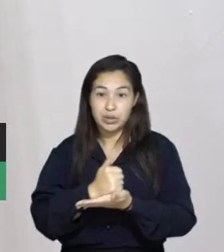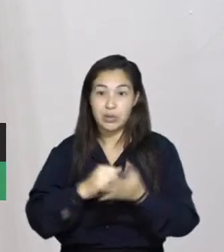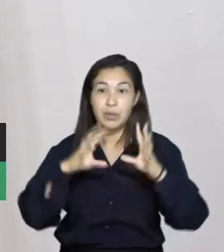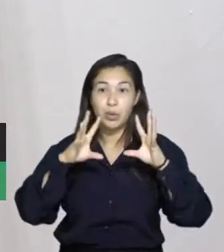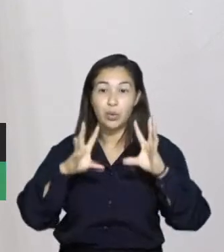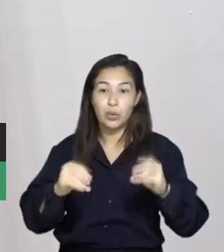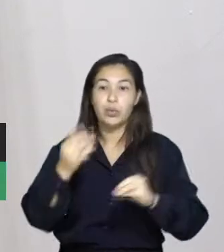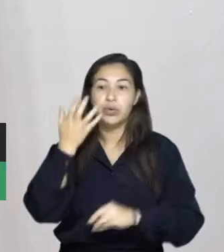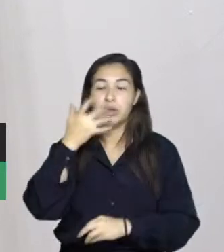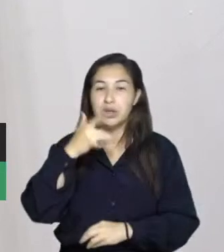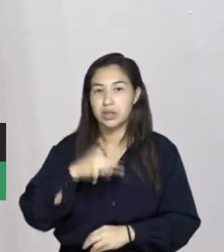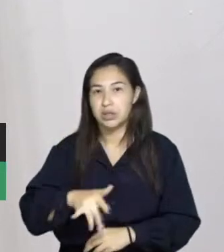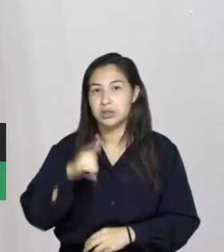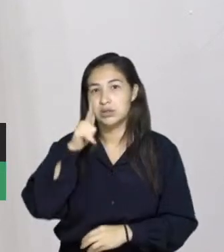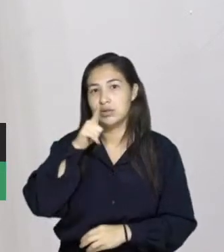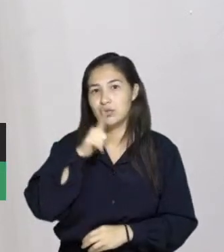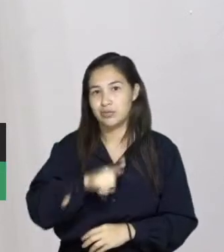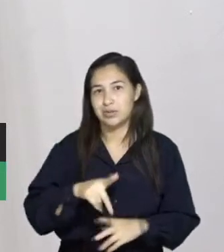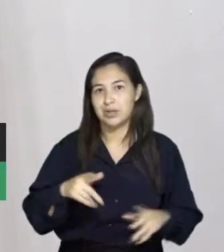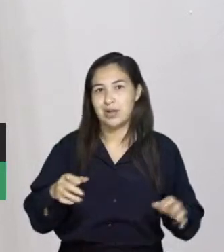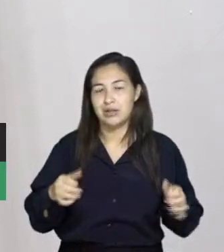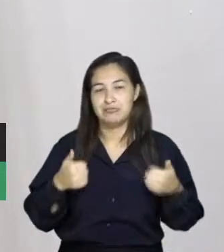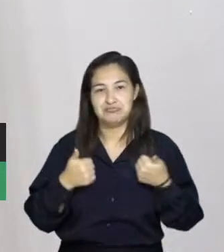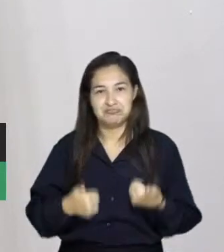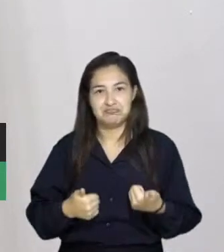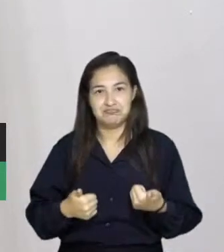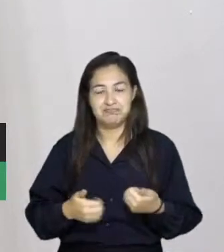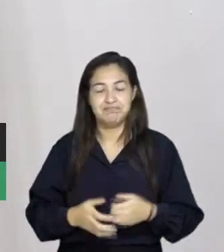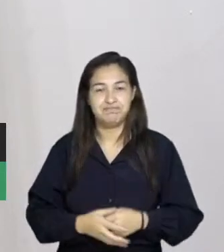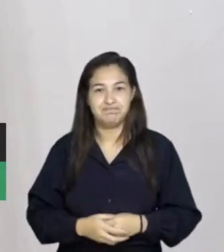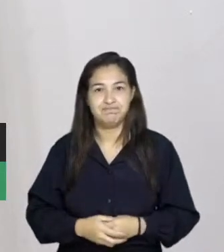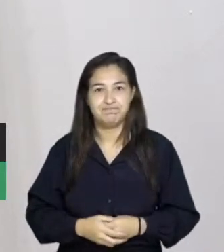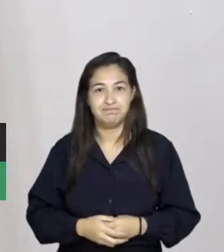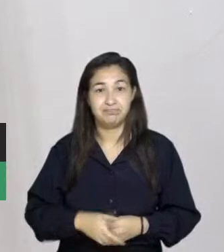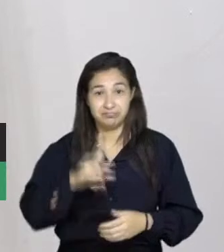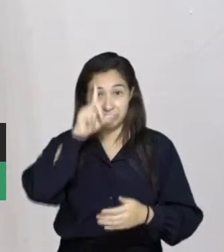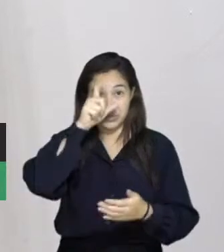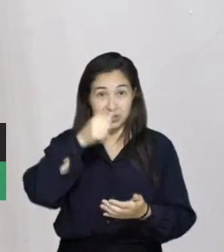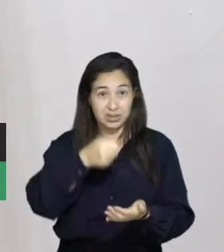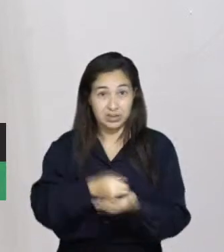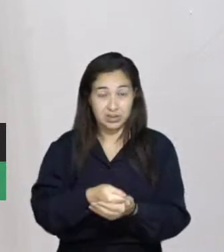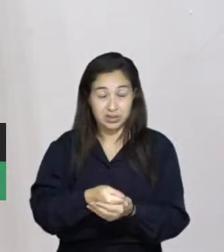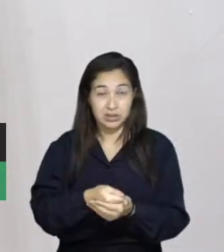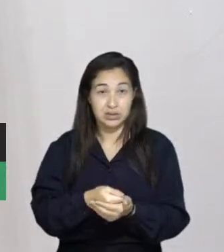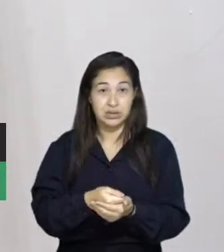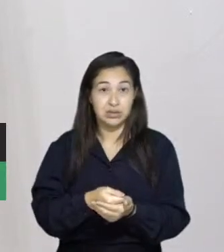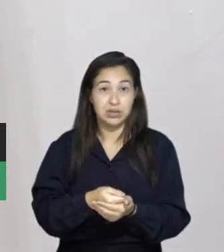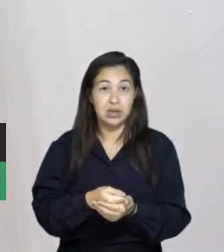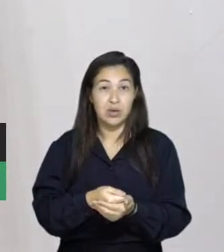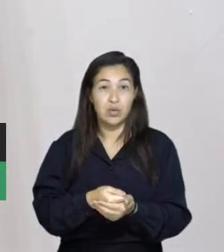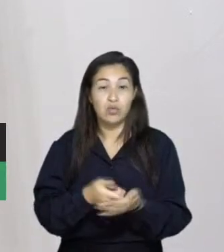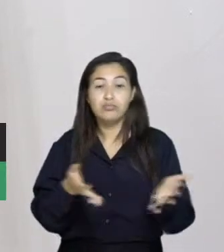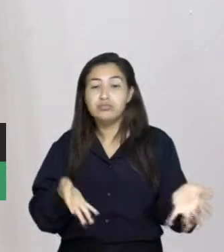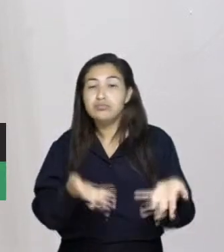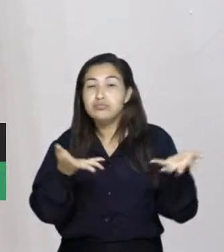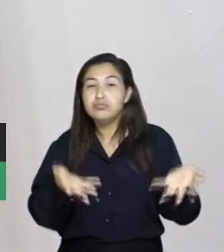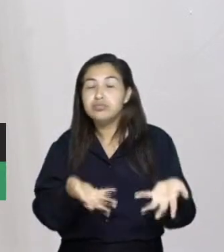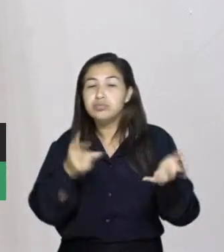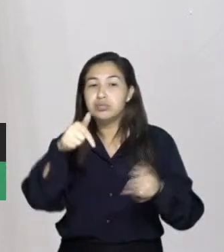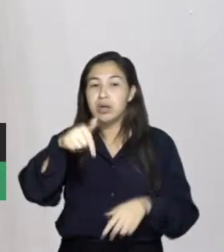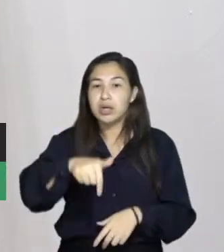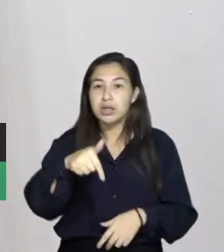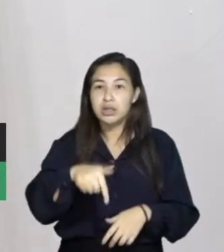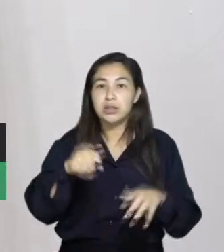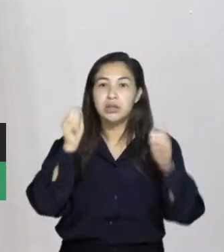crianças que têm âme. então vejam bem senhores, que uma decisão, uma atitude, um incentivo nosso aqui na